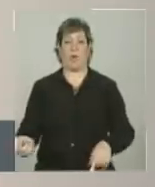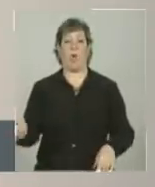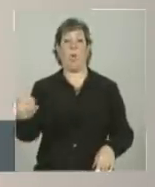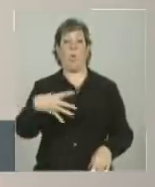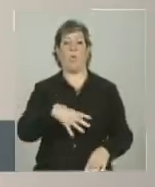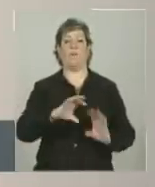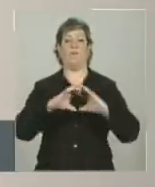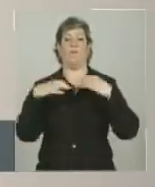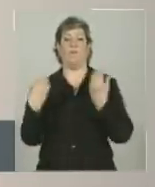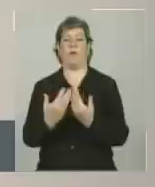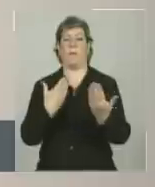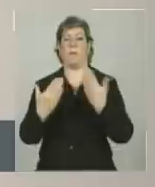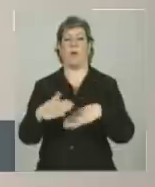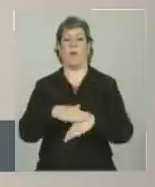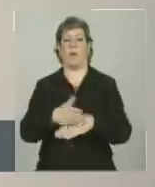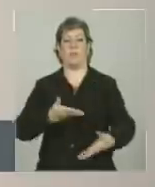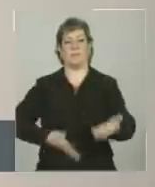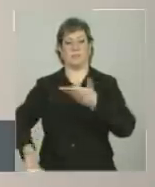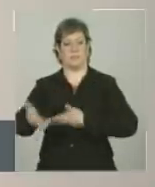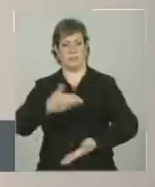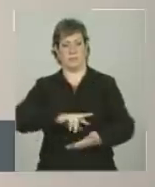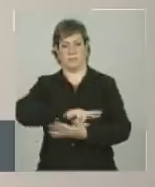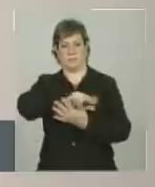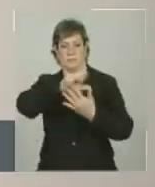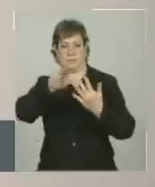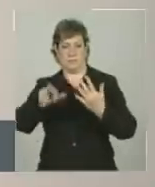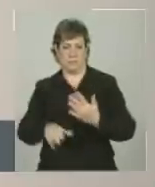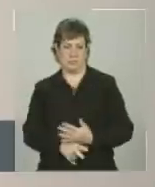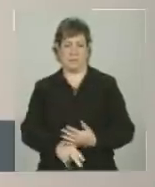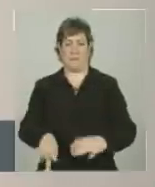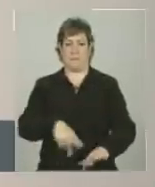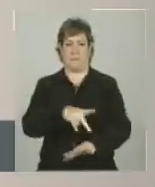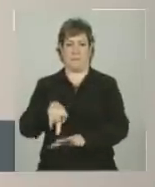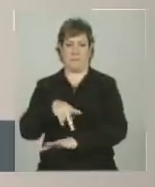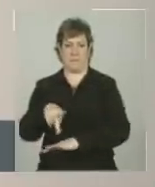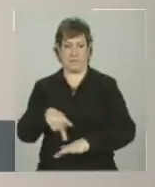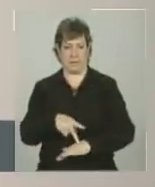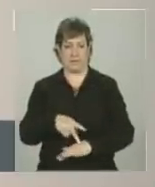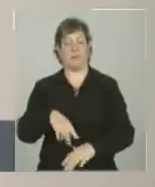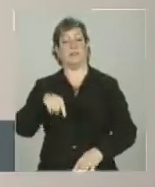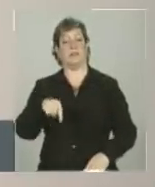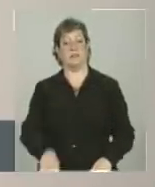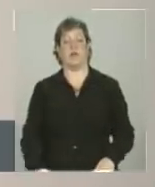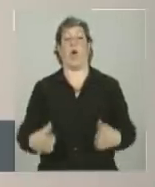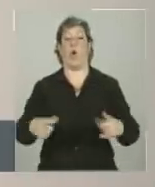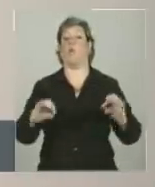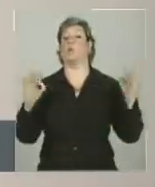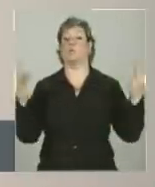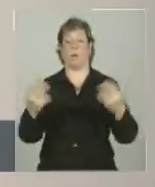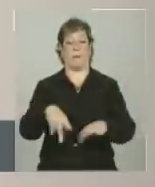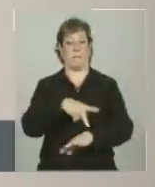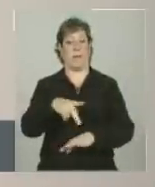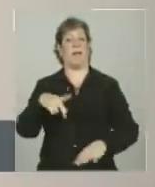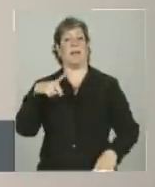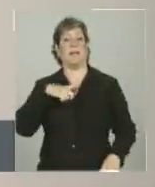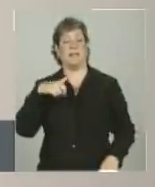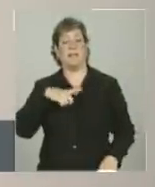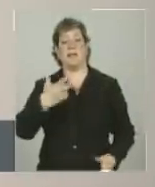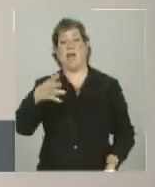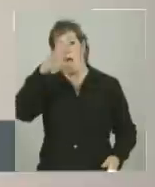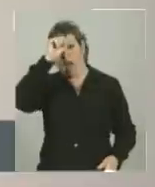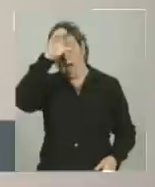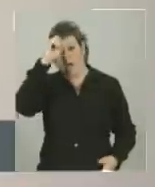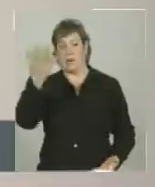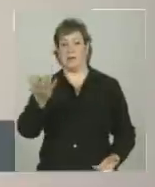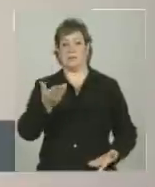de relações multilaterais, um novo fórum onde todos os países têm algo a aprender e algo